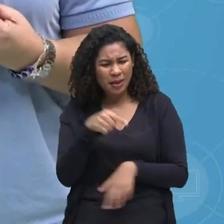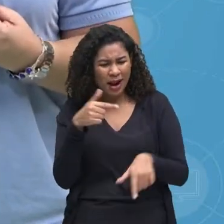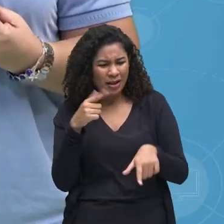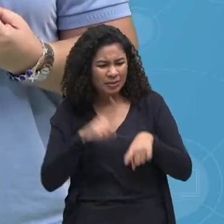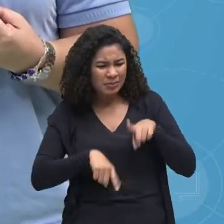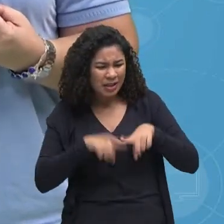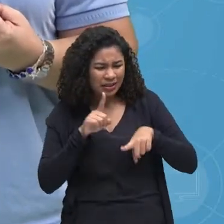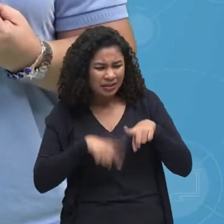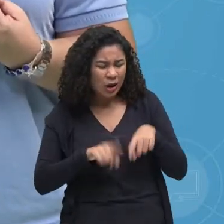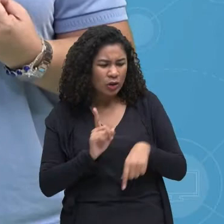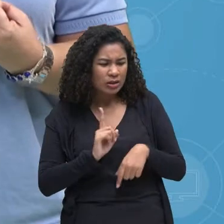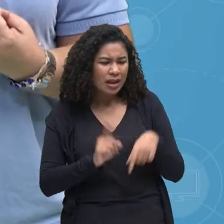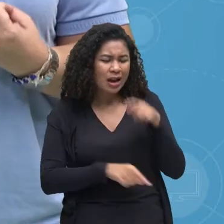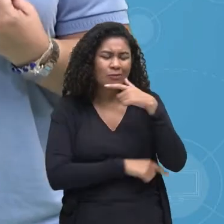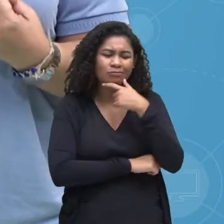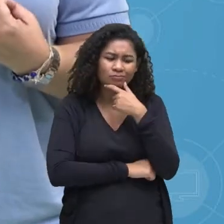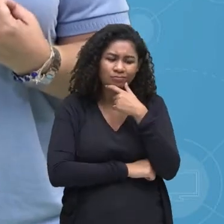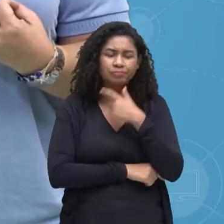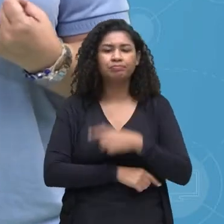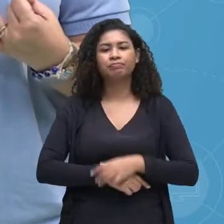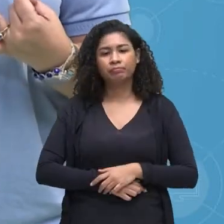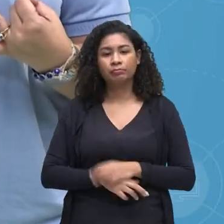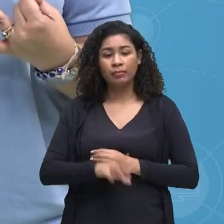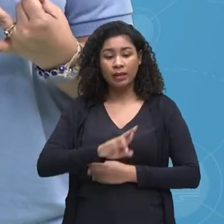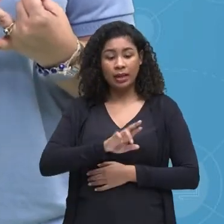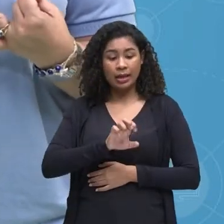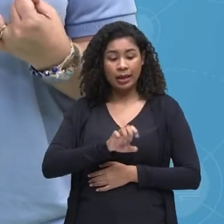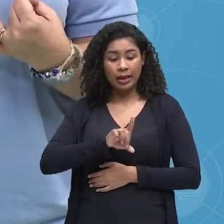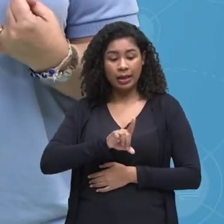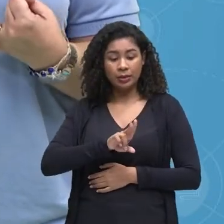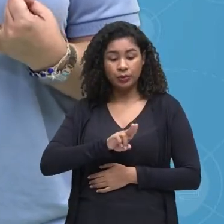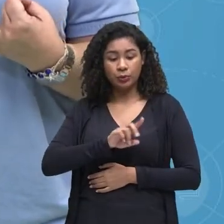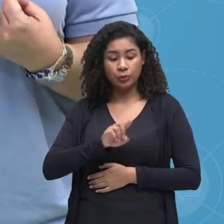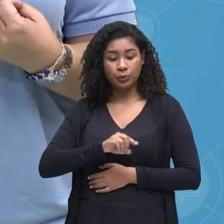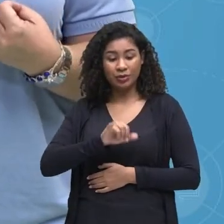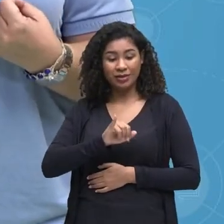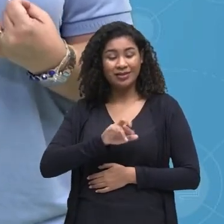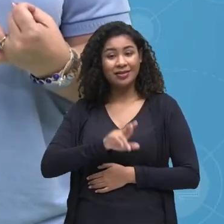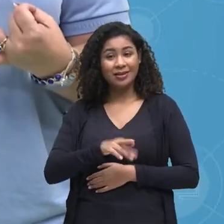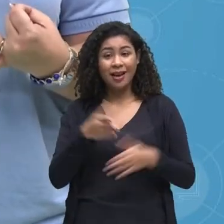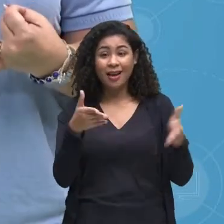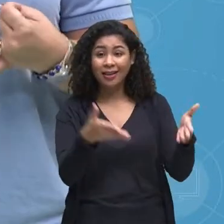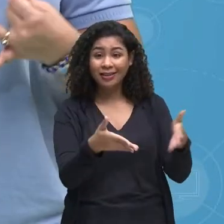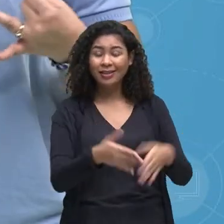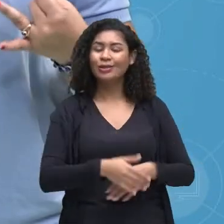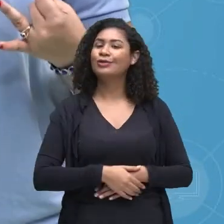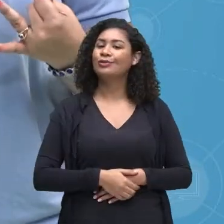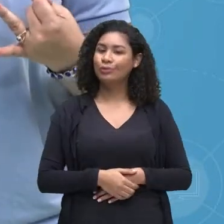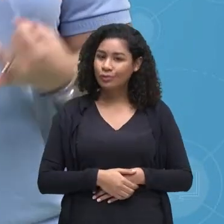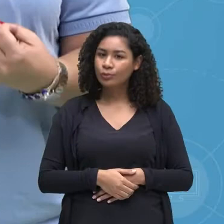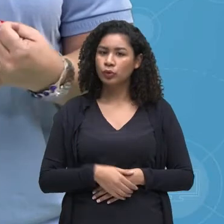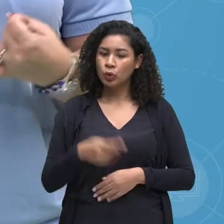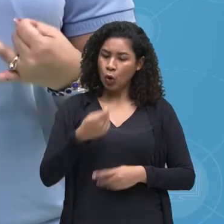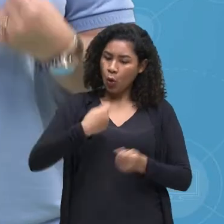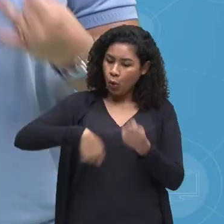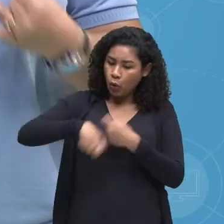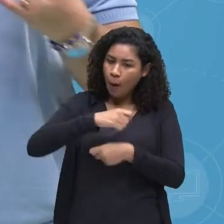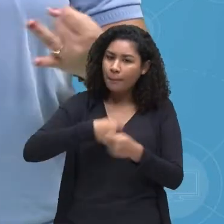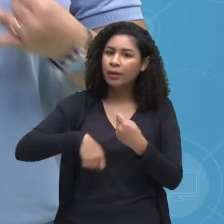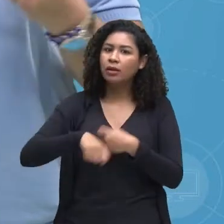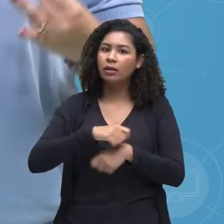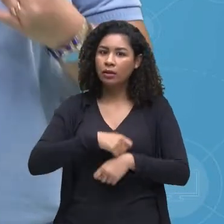produto, né? Reduzir é isso, tem até a ver com economia, né? Você reduzir o seu consumismo,